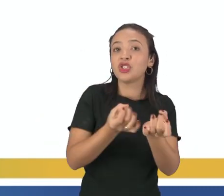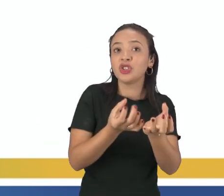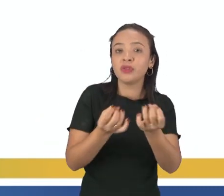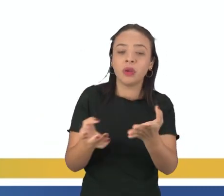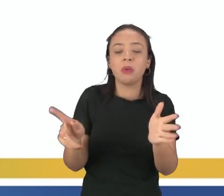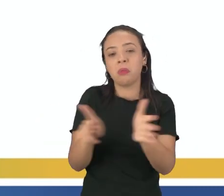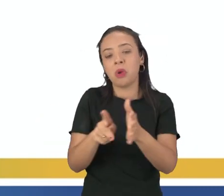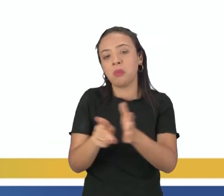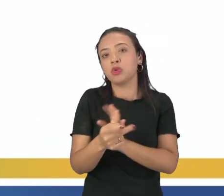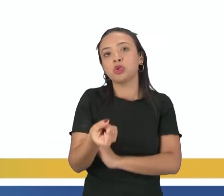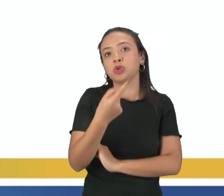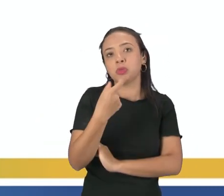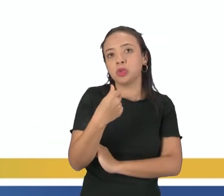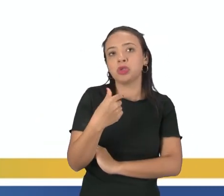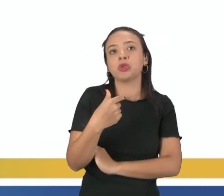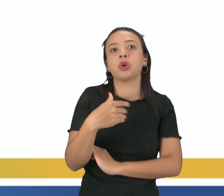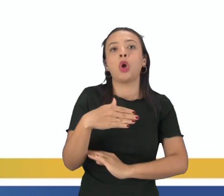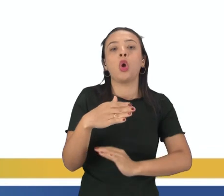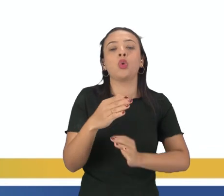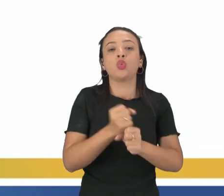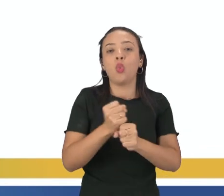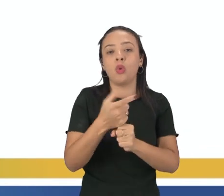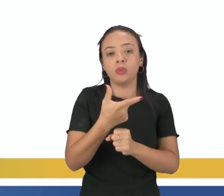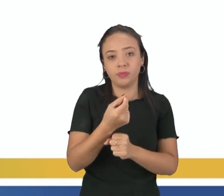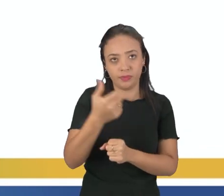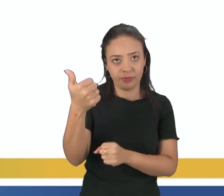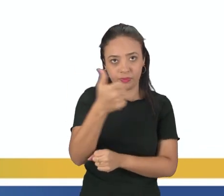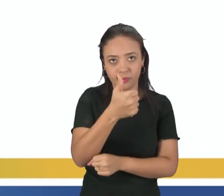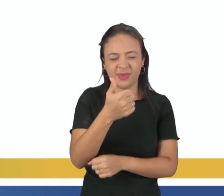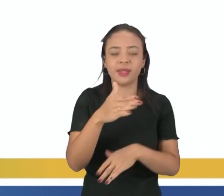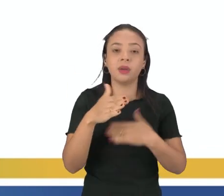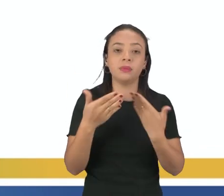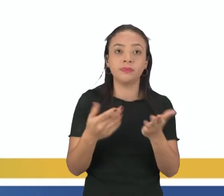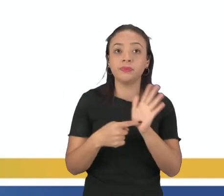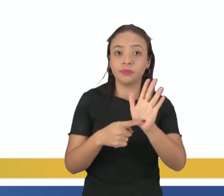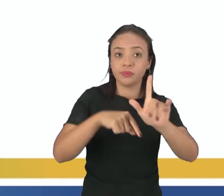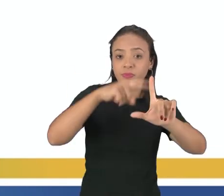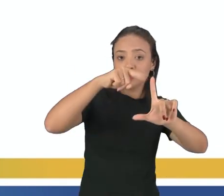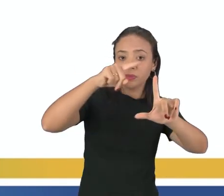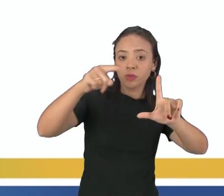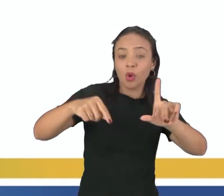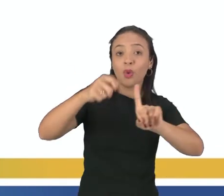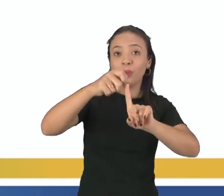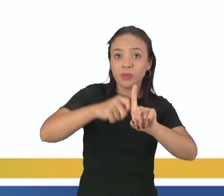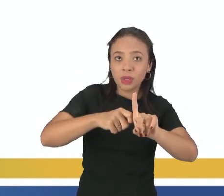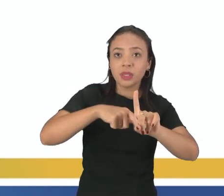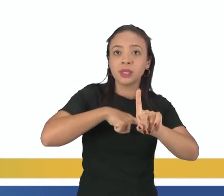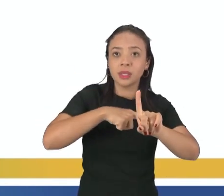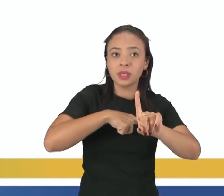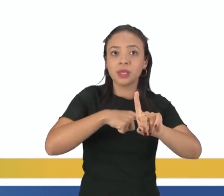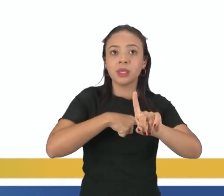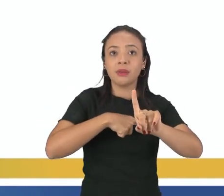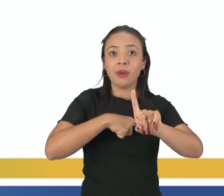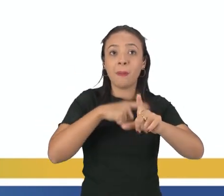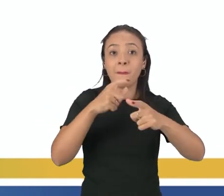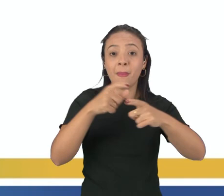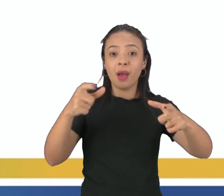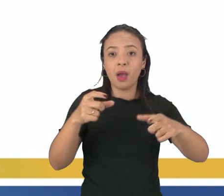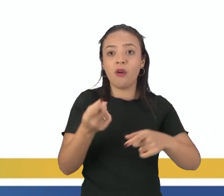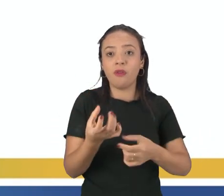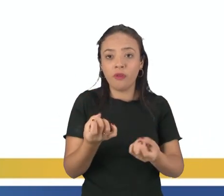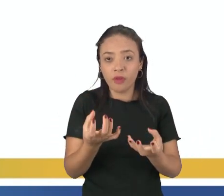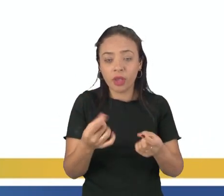certo medicamento ao longo do ano de 2011. De acordo com o gráfico, os meses que ocorreram respectivamente a maior e menor